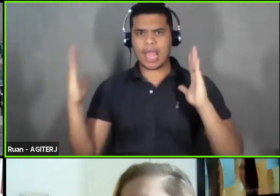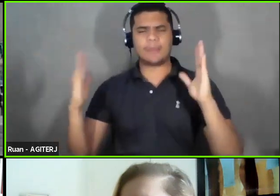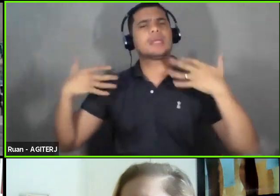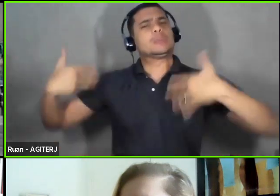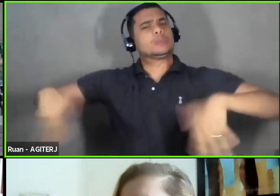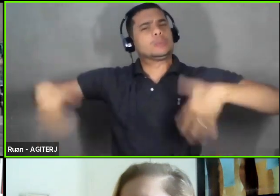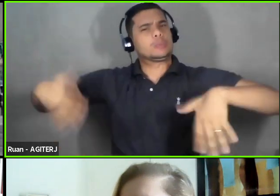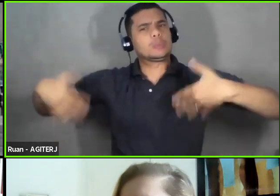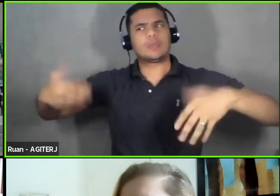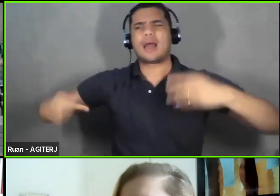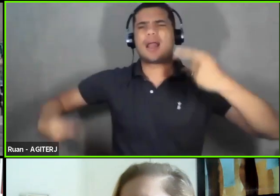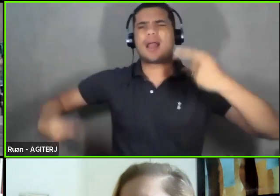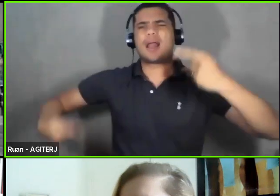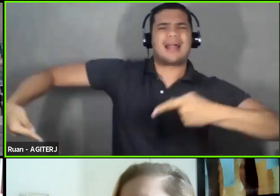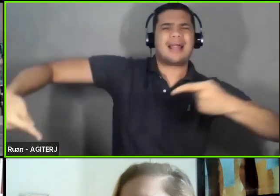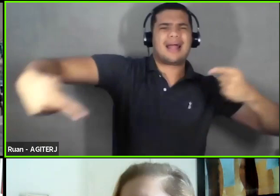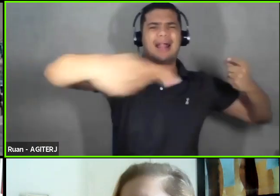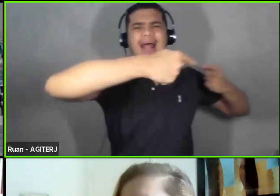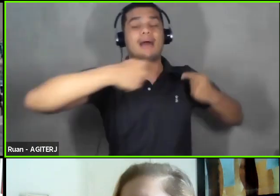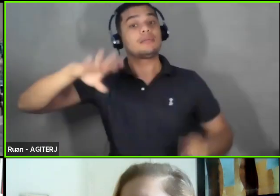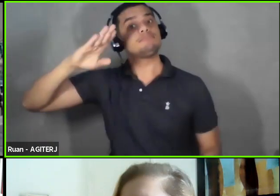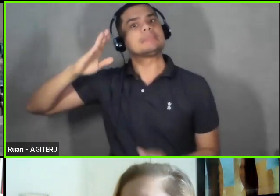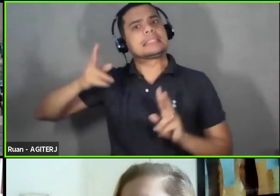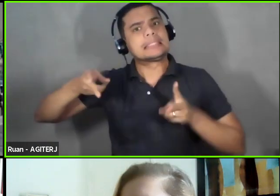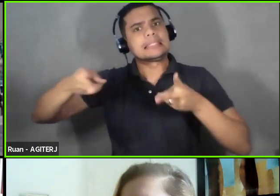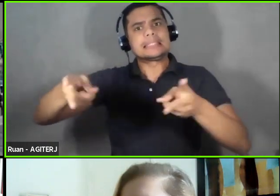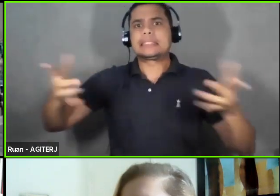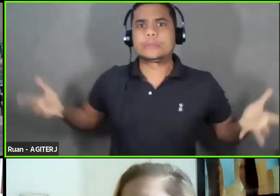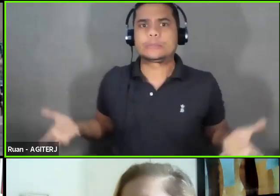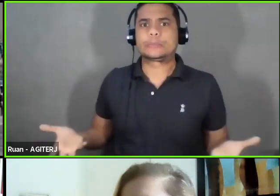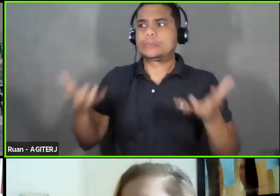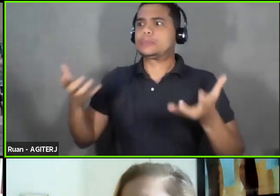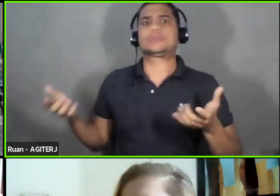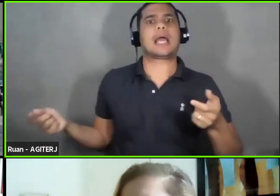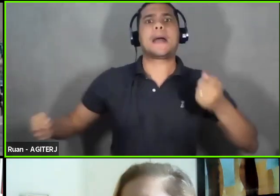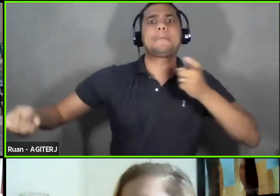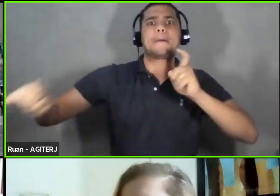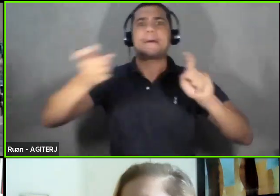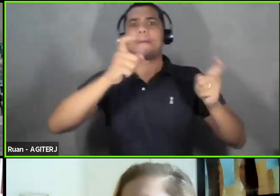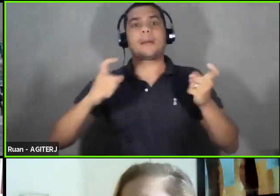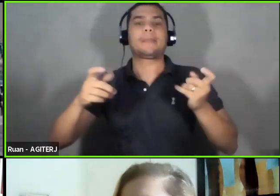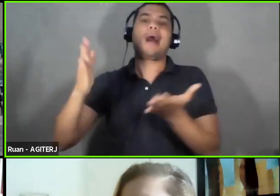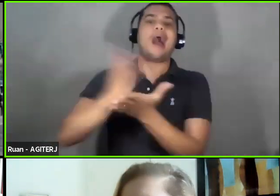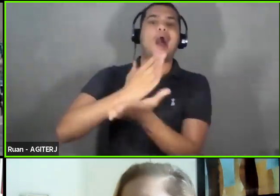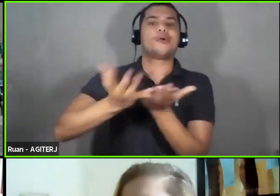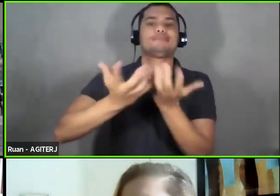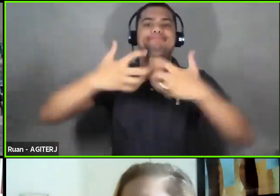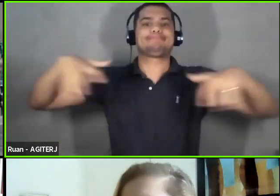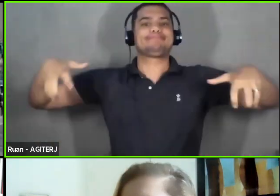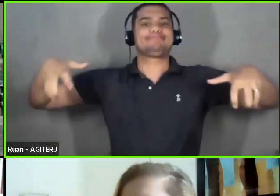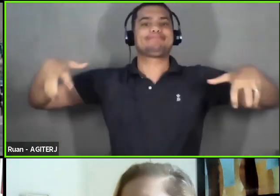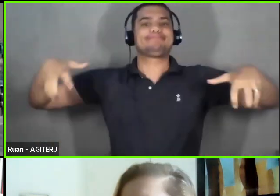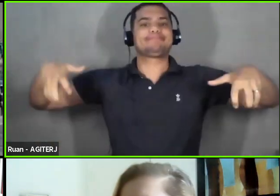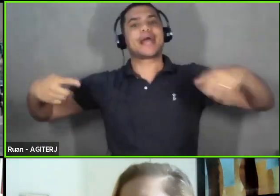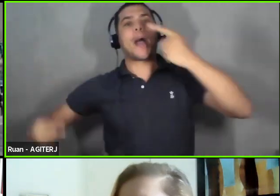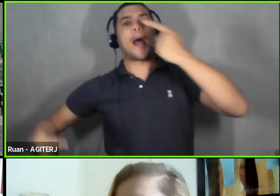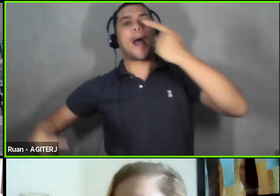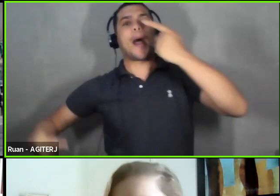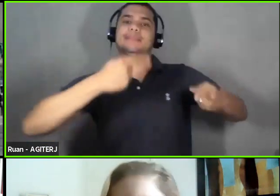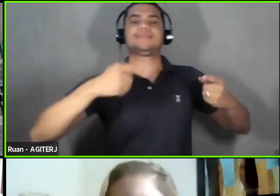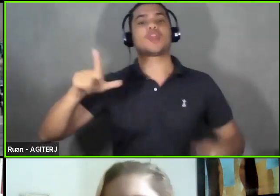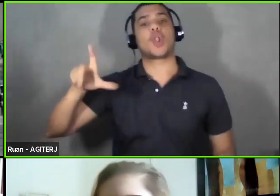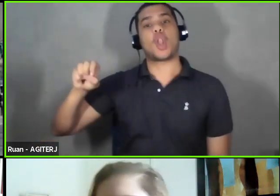grandes debates, sempre bem acolorados e muitas vezes polarizados, né? Perspectivas logocêntricas